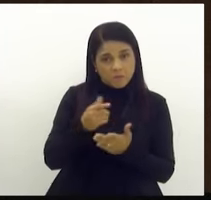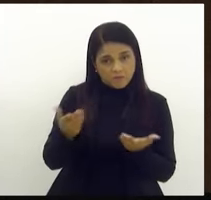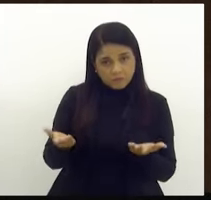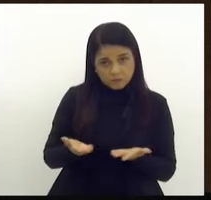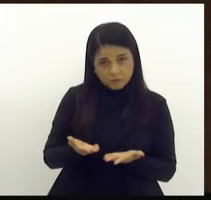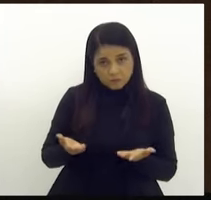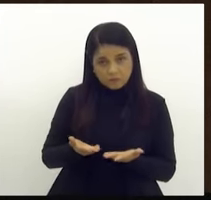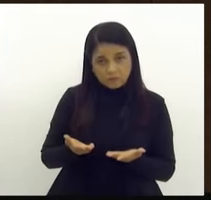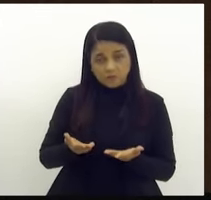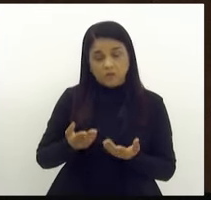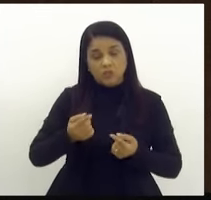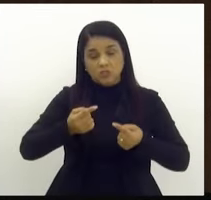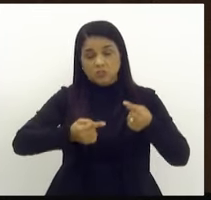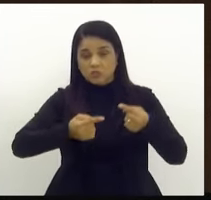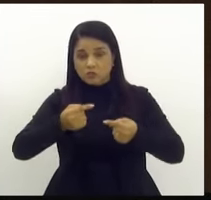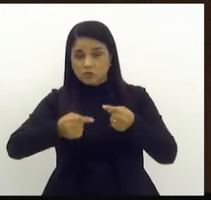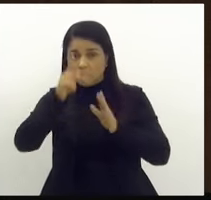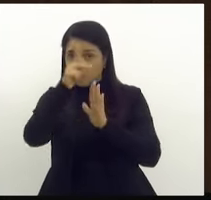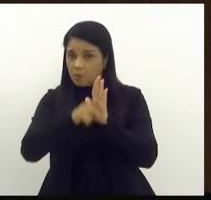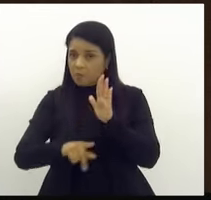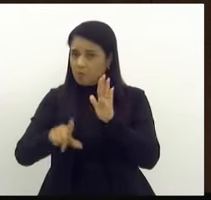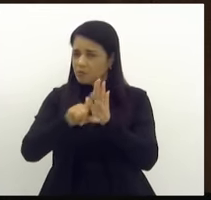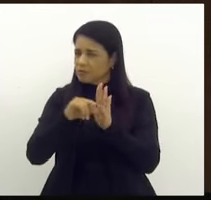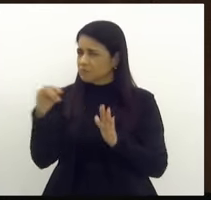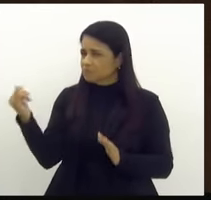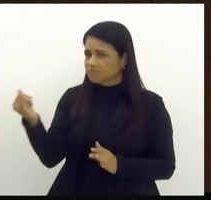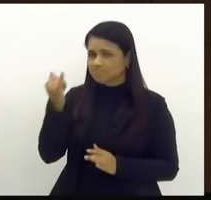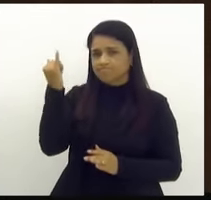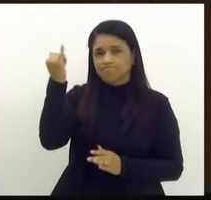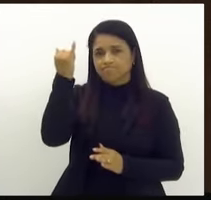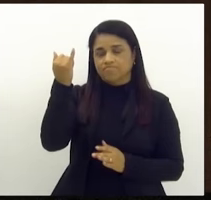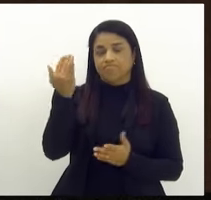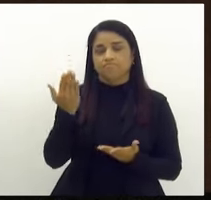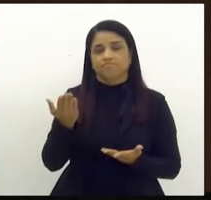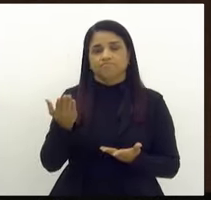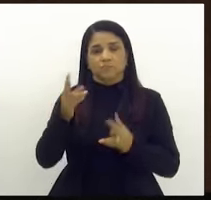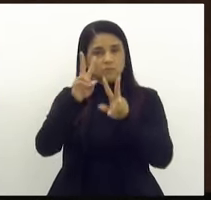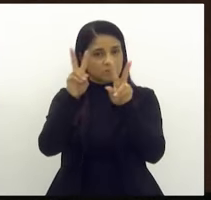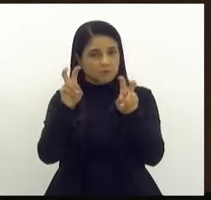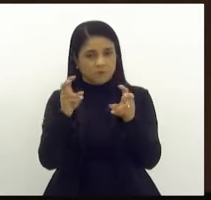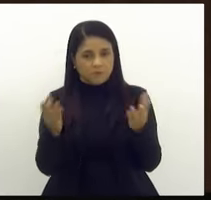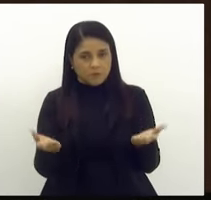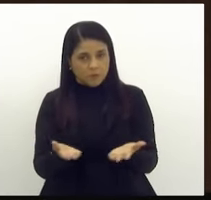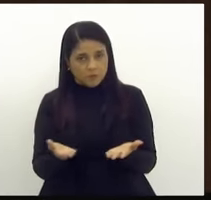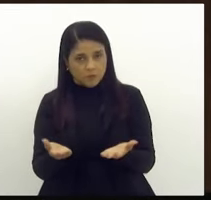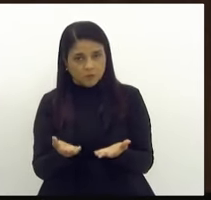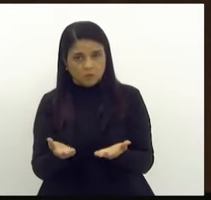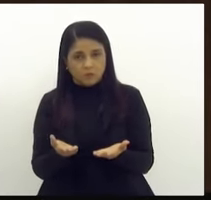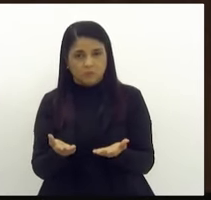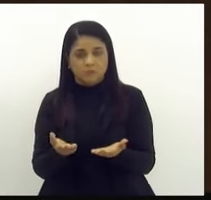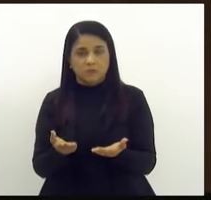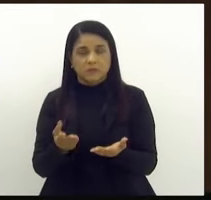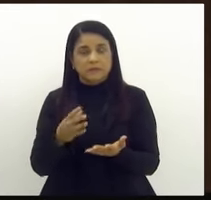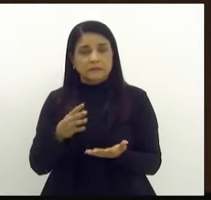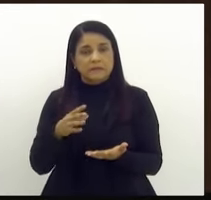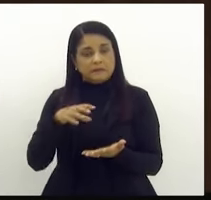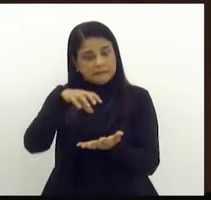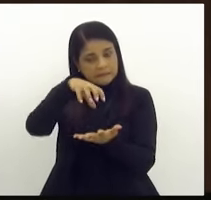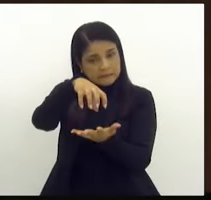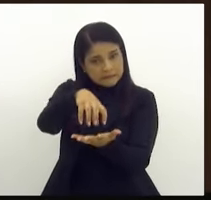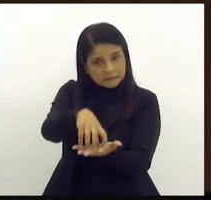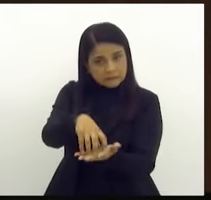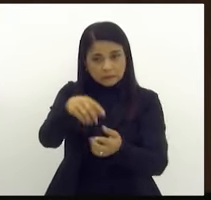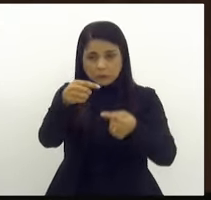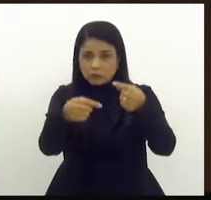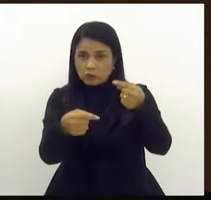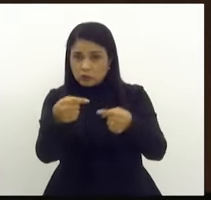né E tá em discussão hoje um projeto tão importante como esse eh traz pro centro aqui da nossa